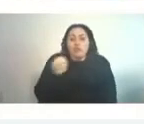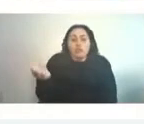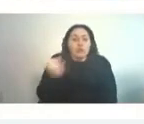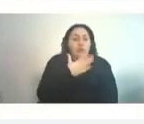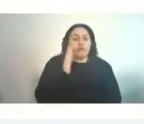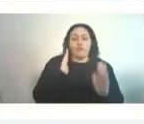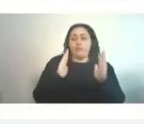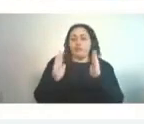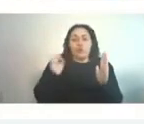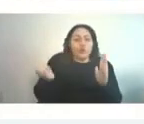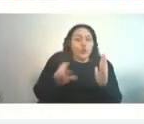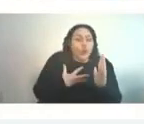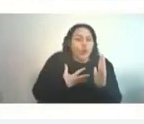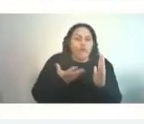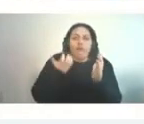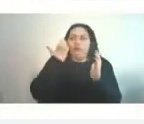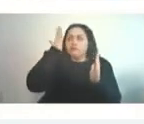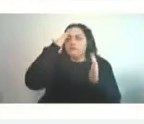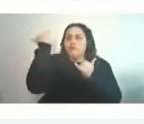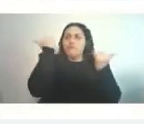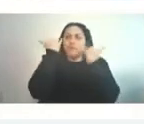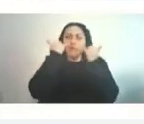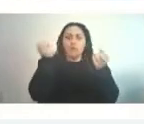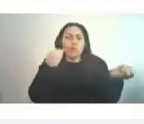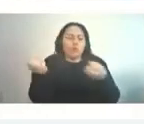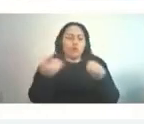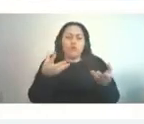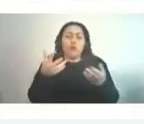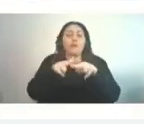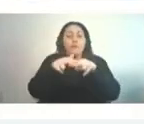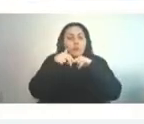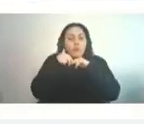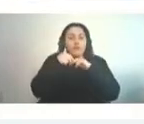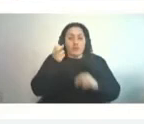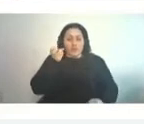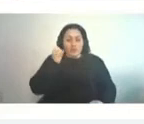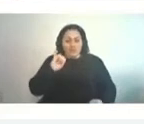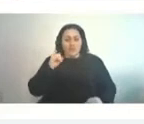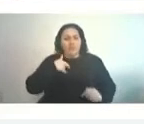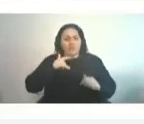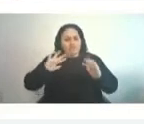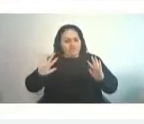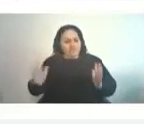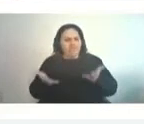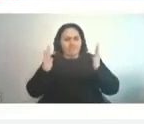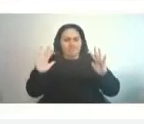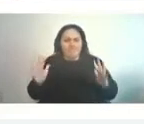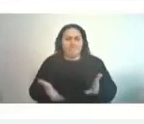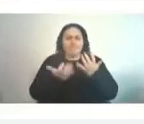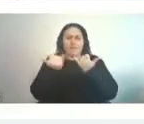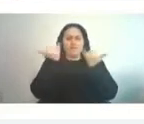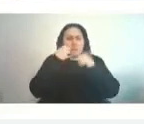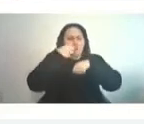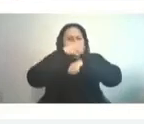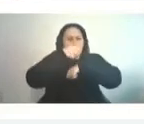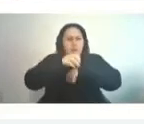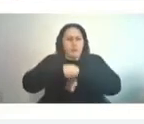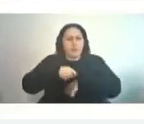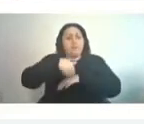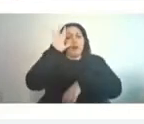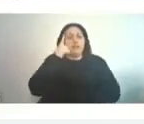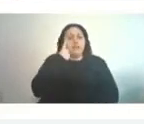esse processo, numa dimensão da descoberta, mais interessante e mais importante será a